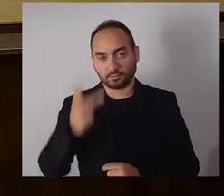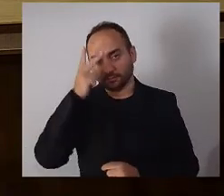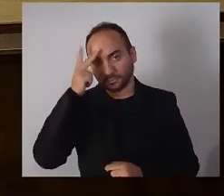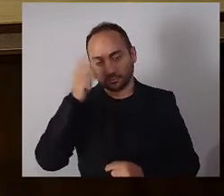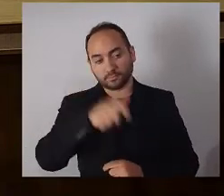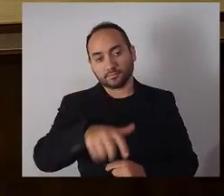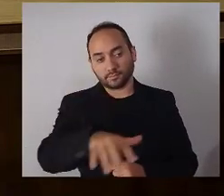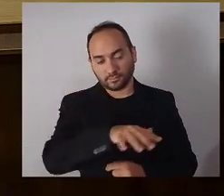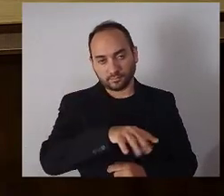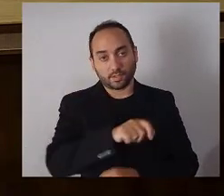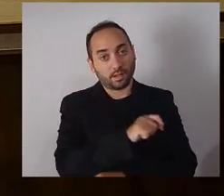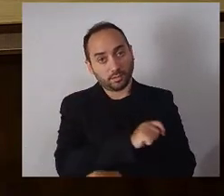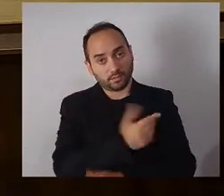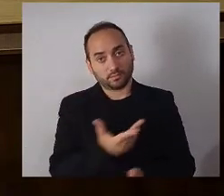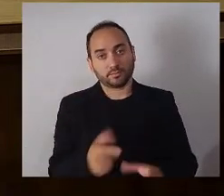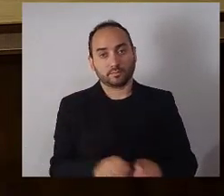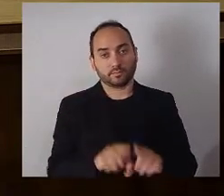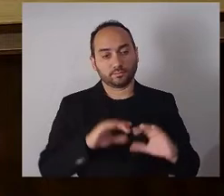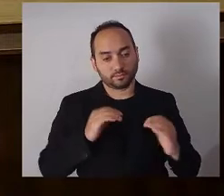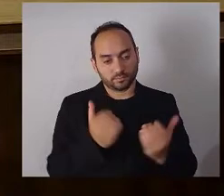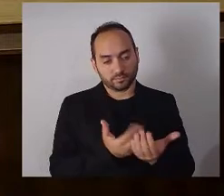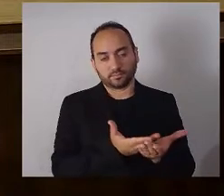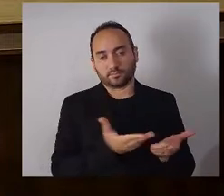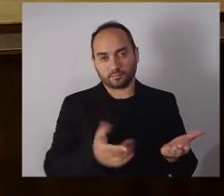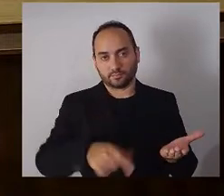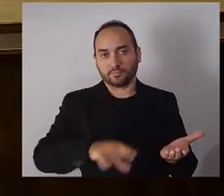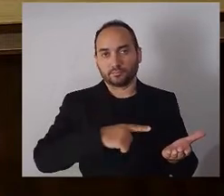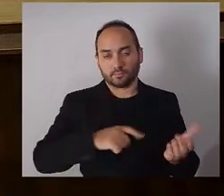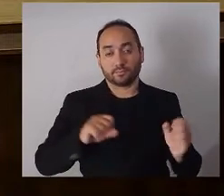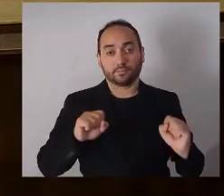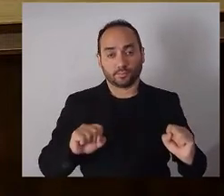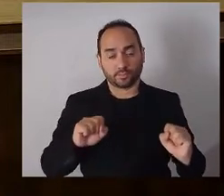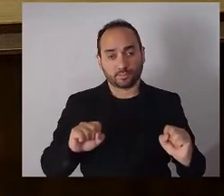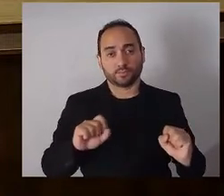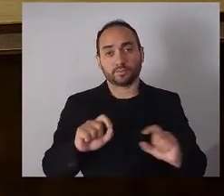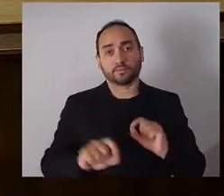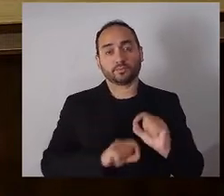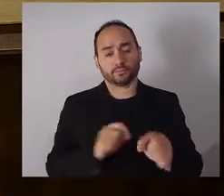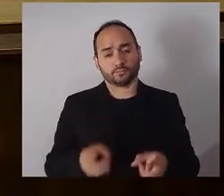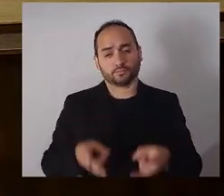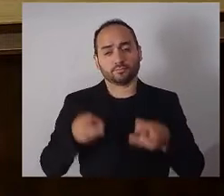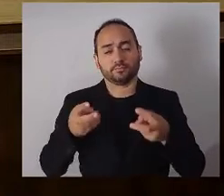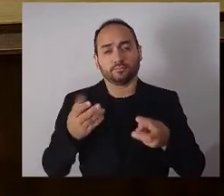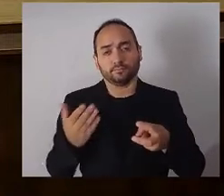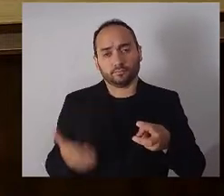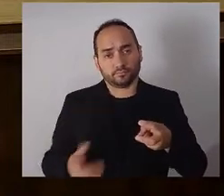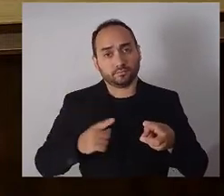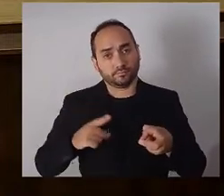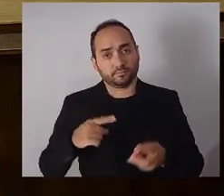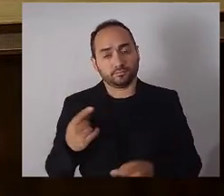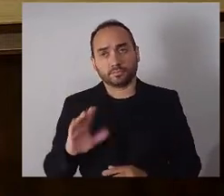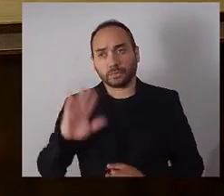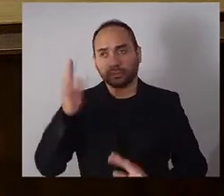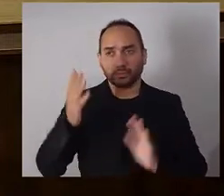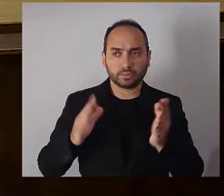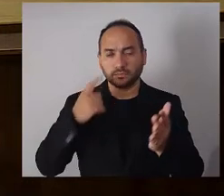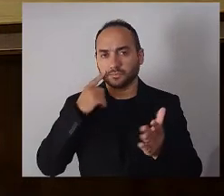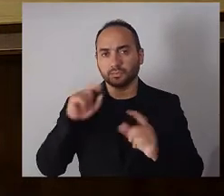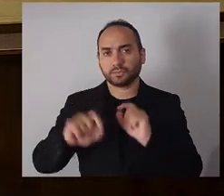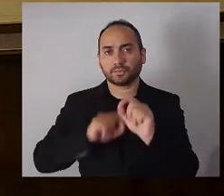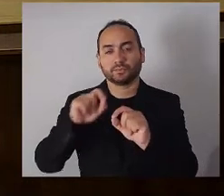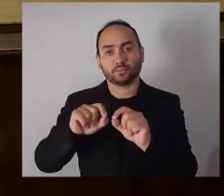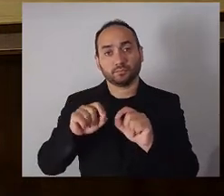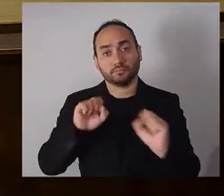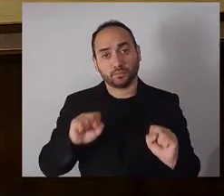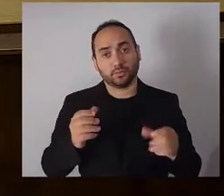no caso, os alunos, a comunidade de um modo geral, ela perceba o que é que está acontecendo e ela possa